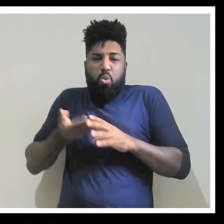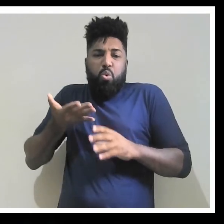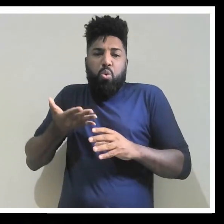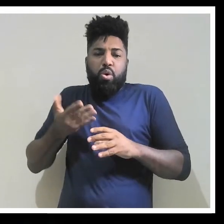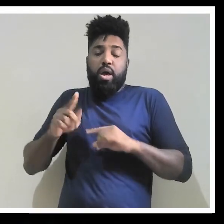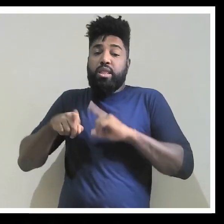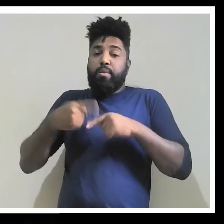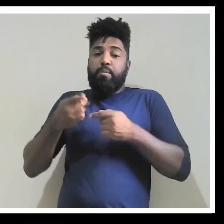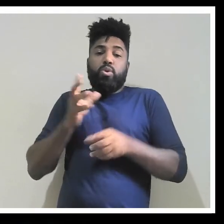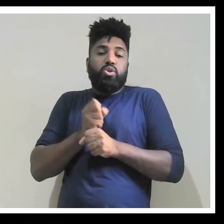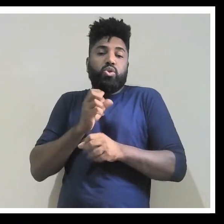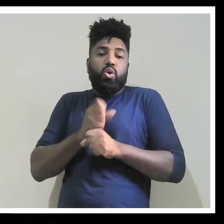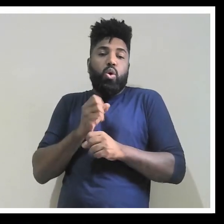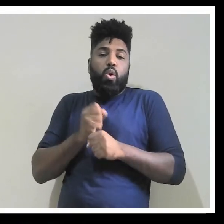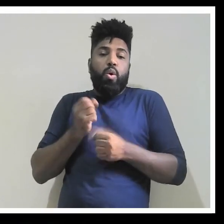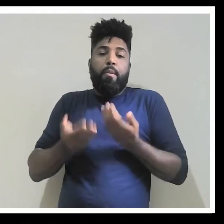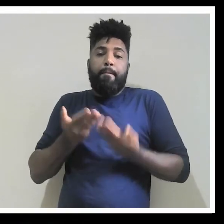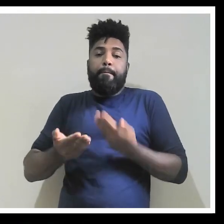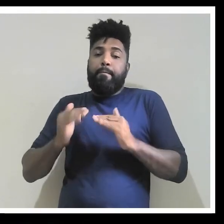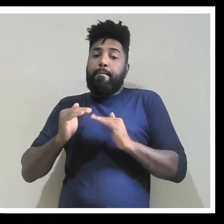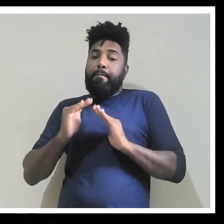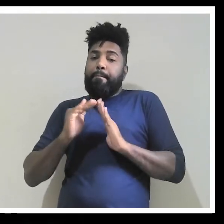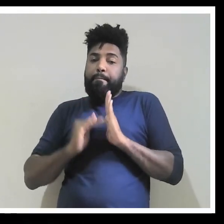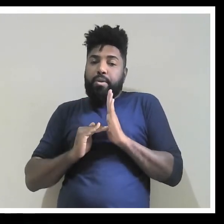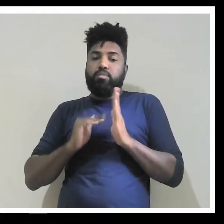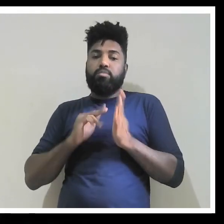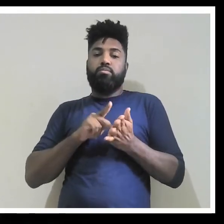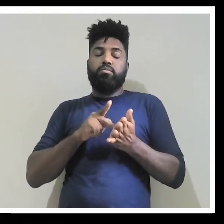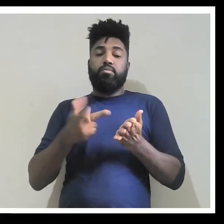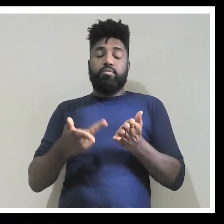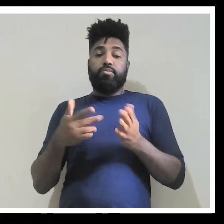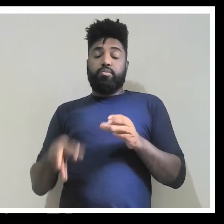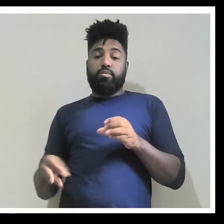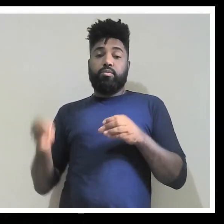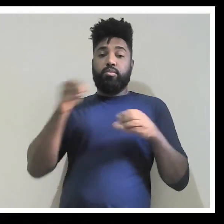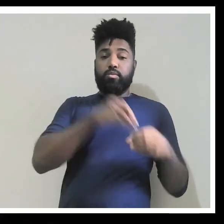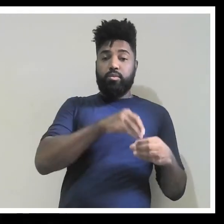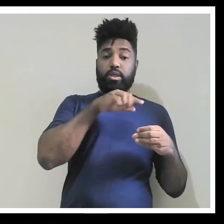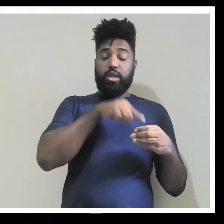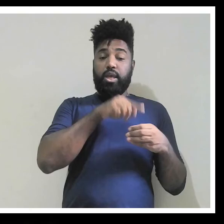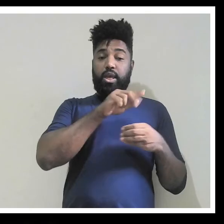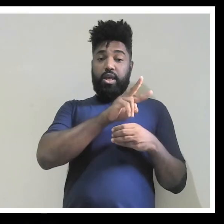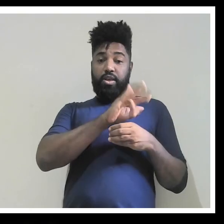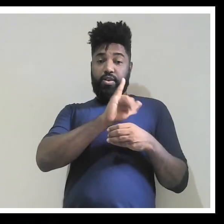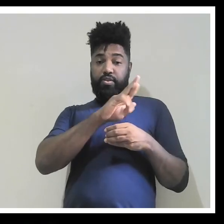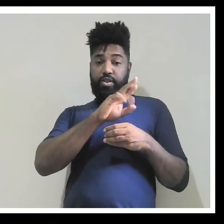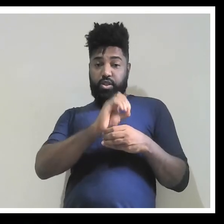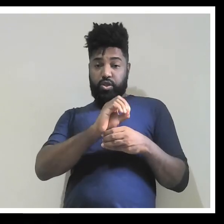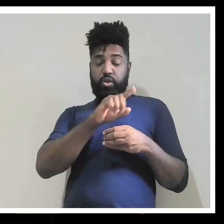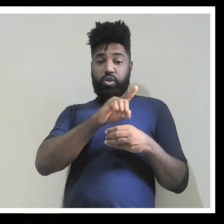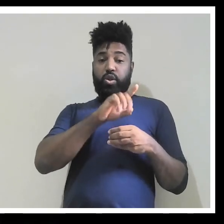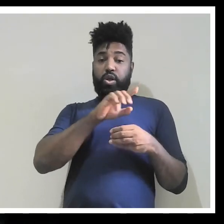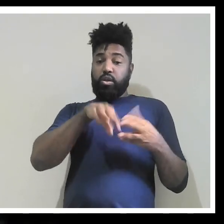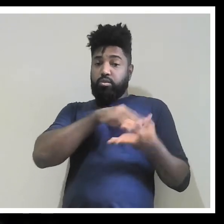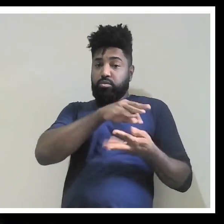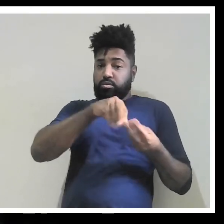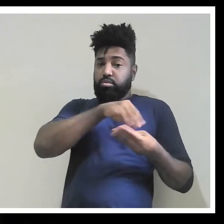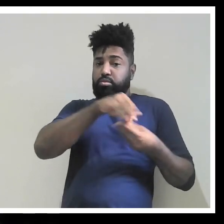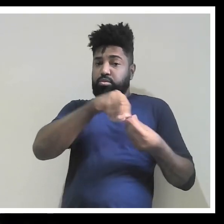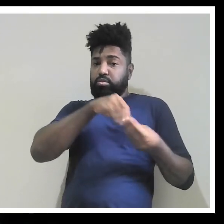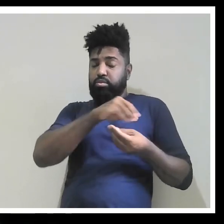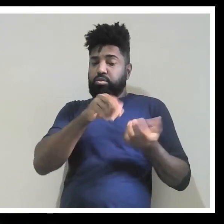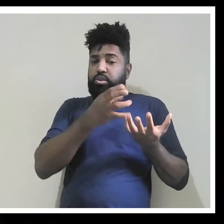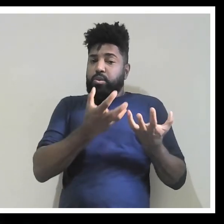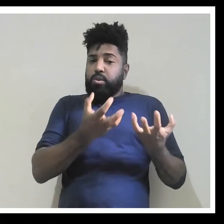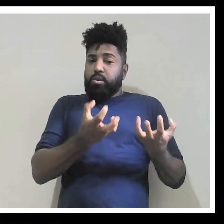nós transferimos o conteúdo de um funil de Brechner para um vidro de relógio, espalhamos bem e vamos deixar secar. Nesse caso eu vou deixar secar